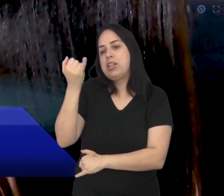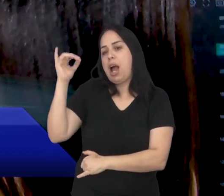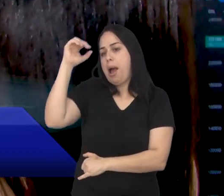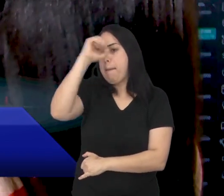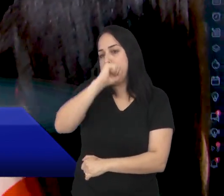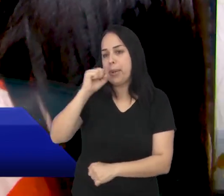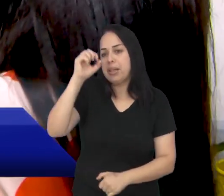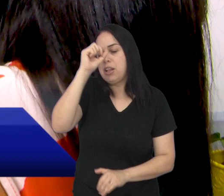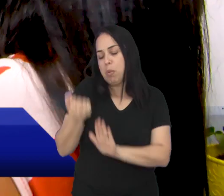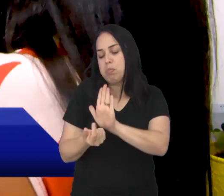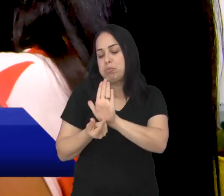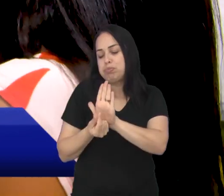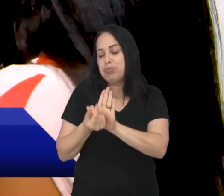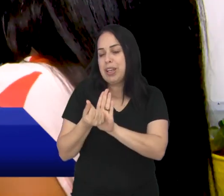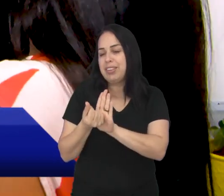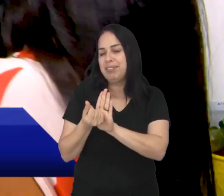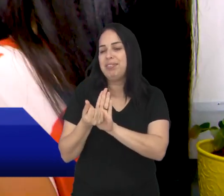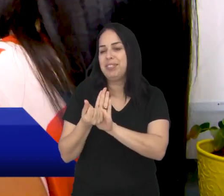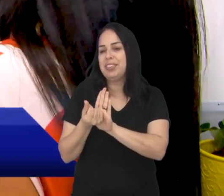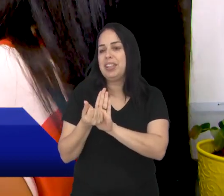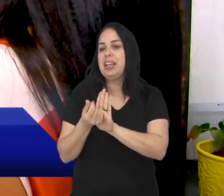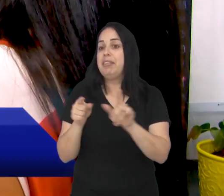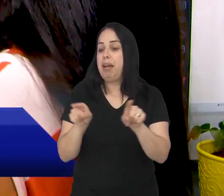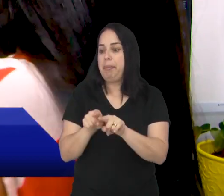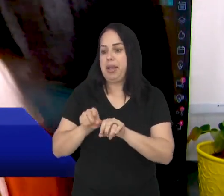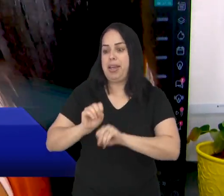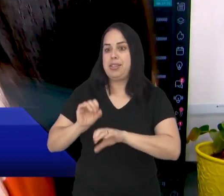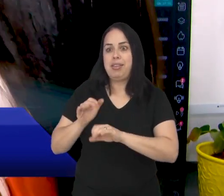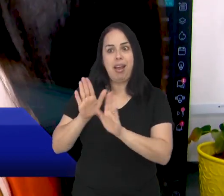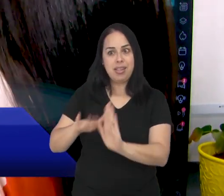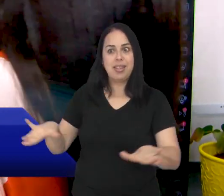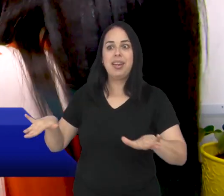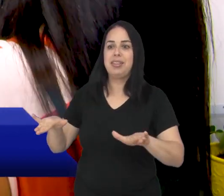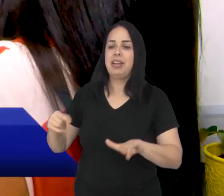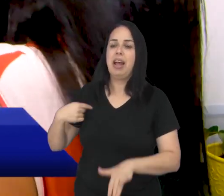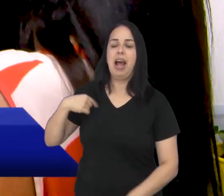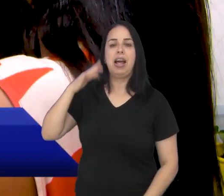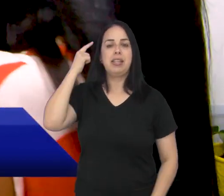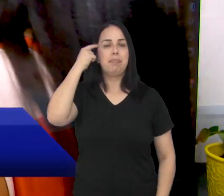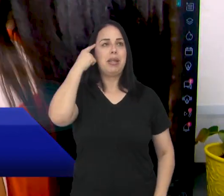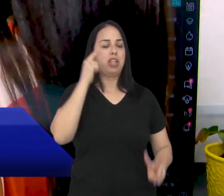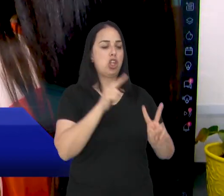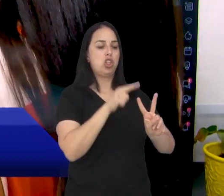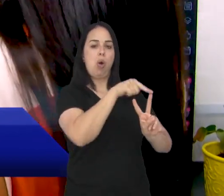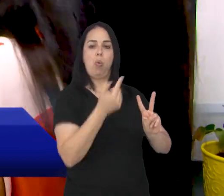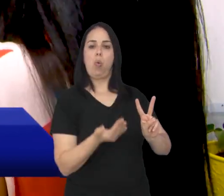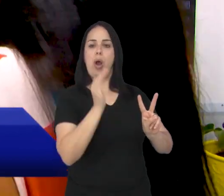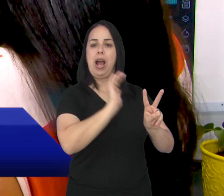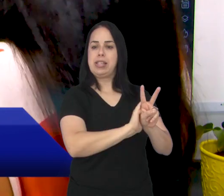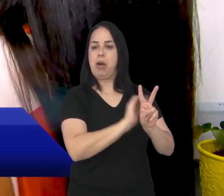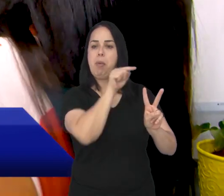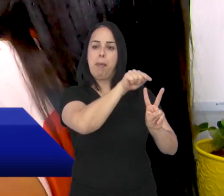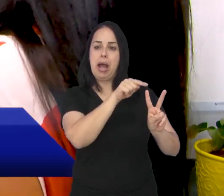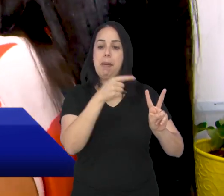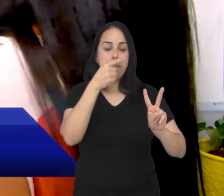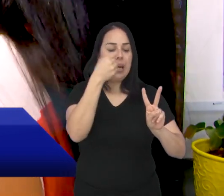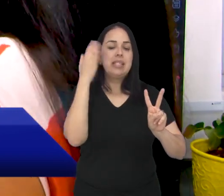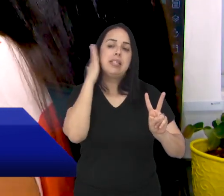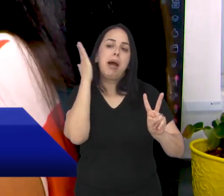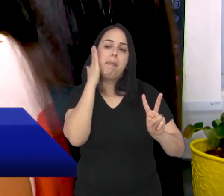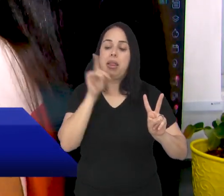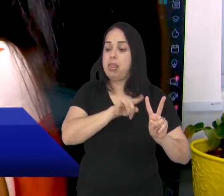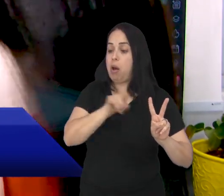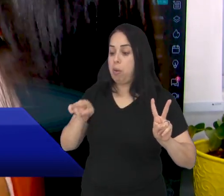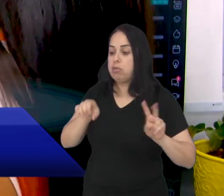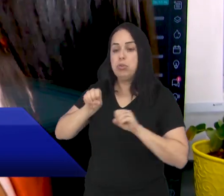de ter uma educação financeira, e é imprescindível colocar as crianças juntos, né? A gente pensa num casal, os dois precisam estar alinhados, mas